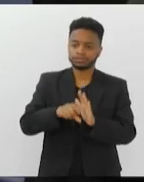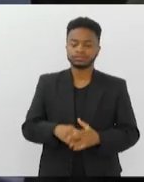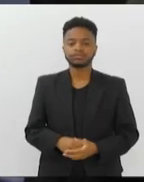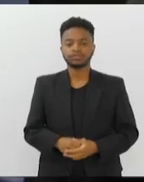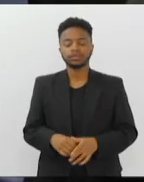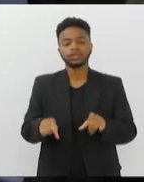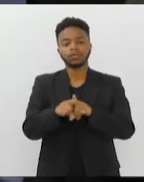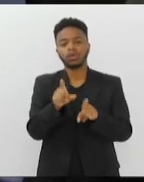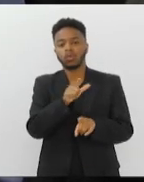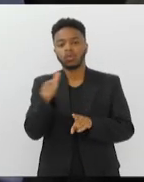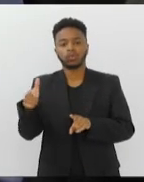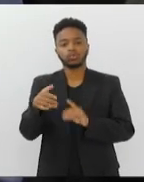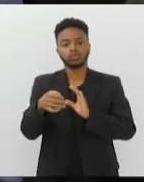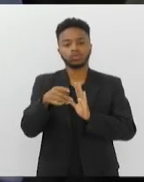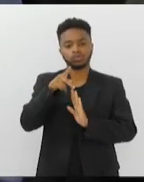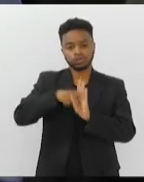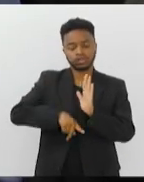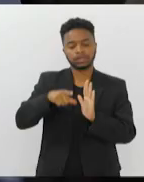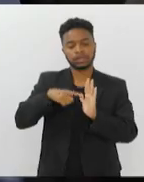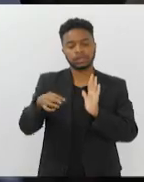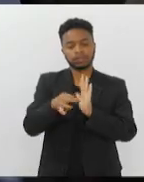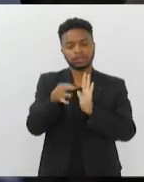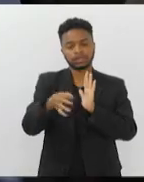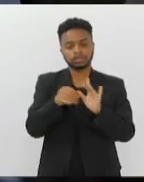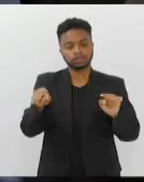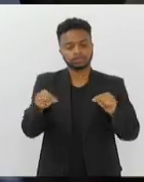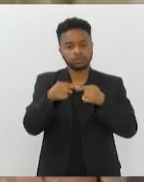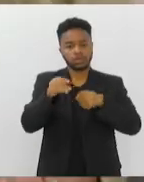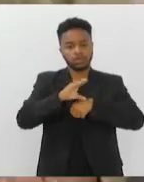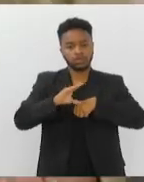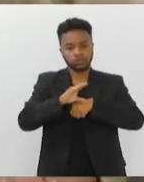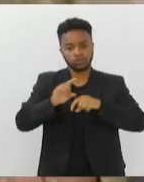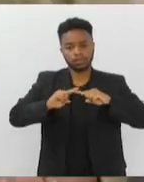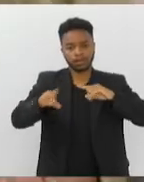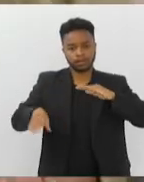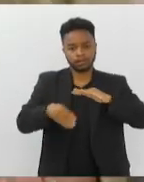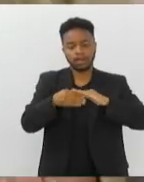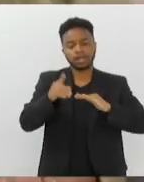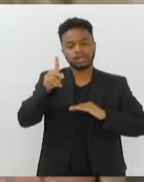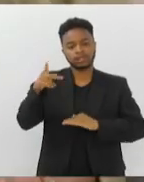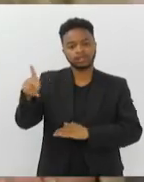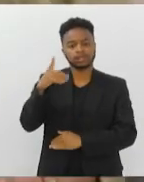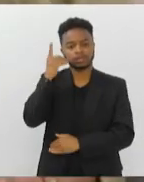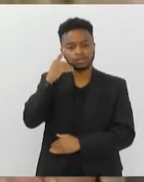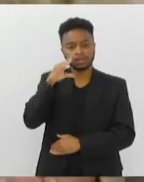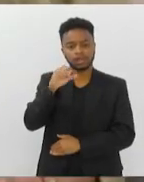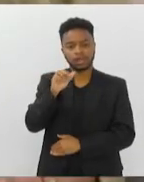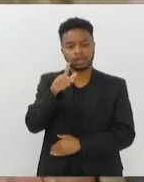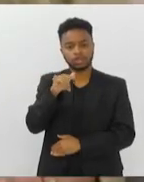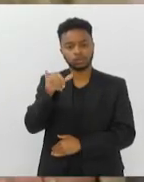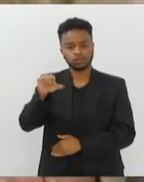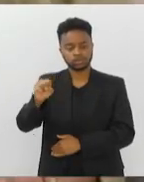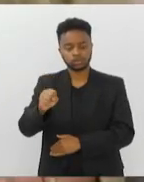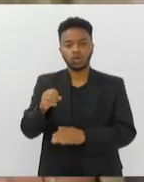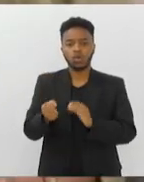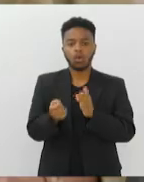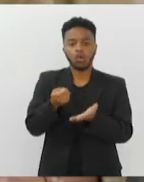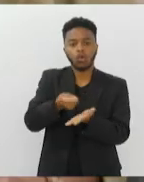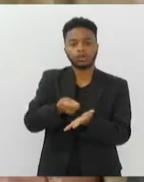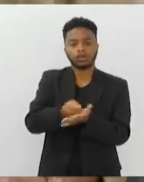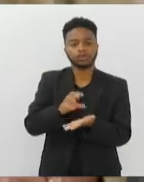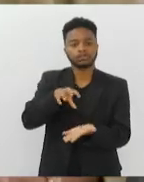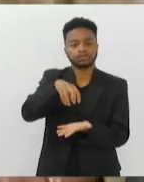projeto que recebeu parecer pela constitucionalidade com emenda é o do deputado Carlinhos BNH, que obriga as unidades de